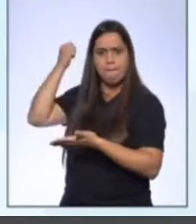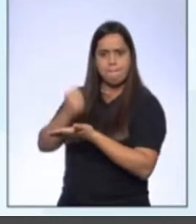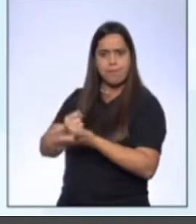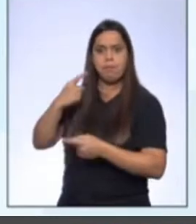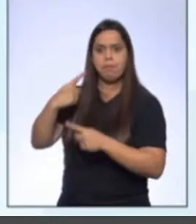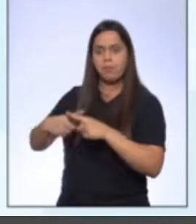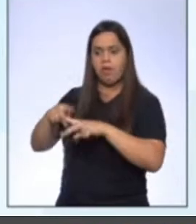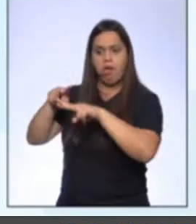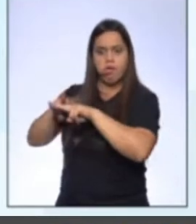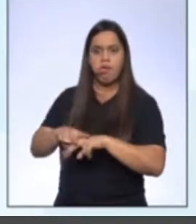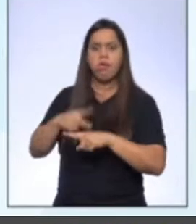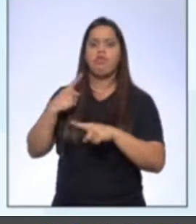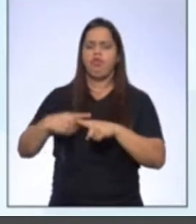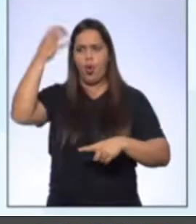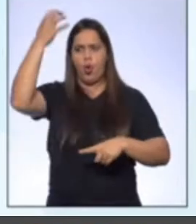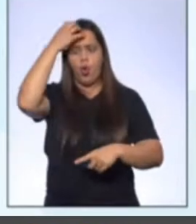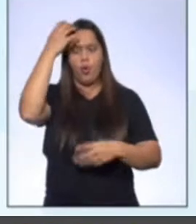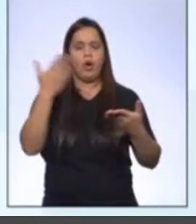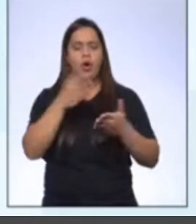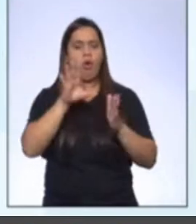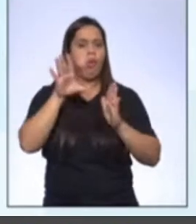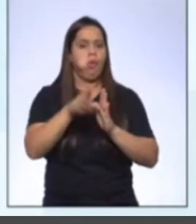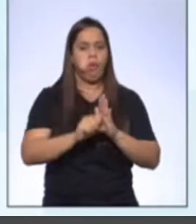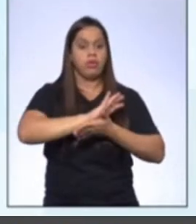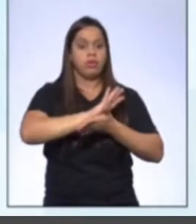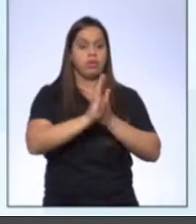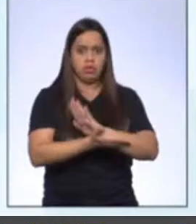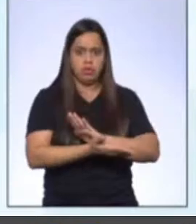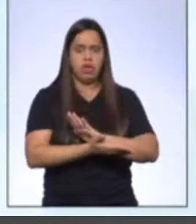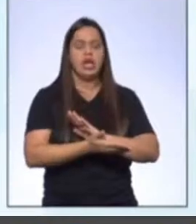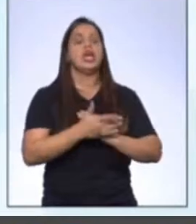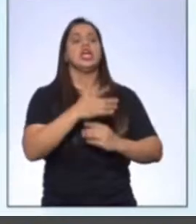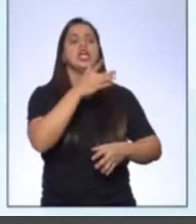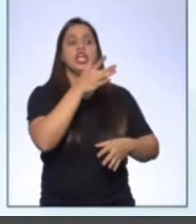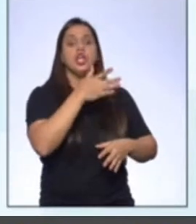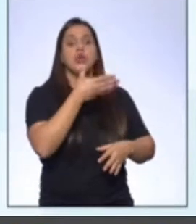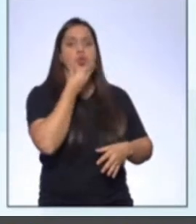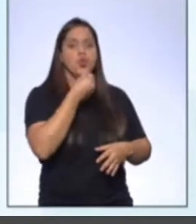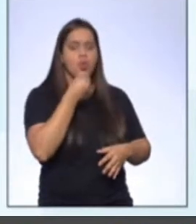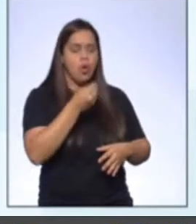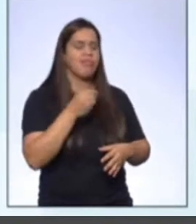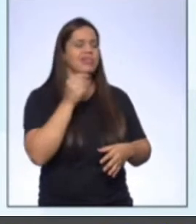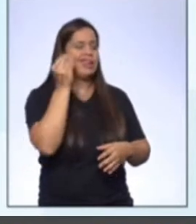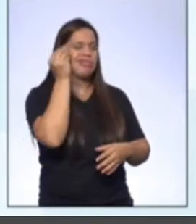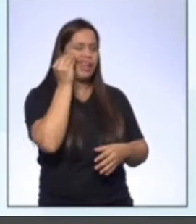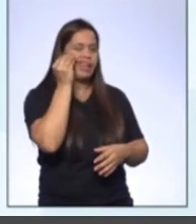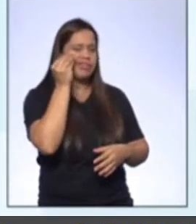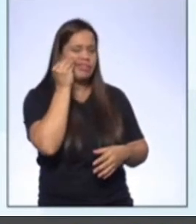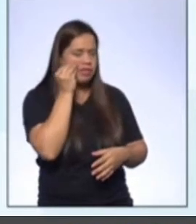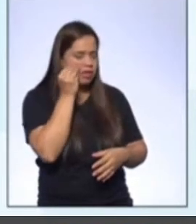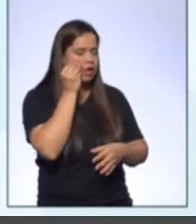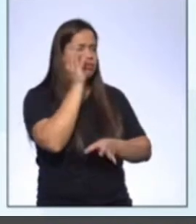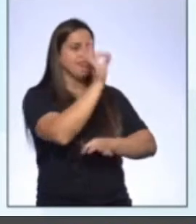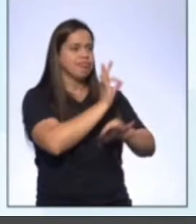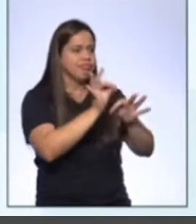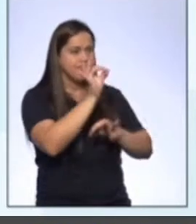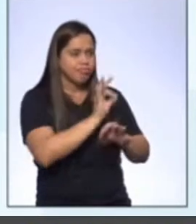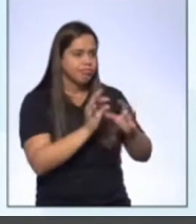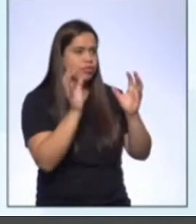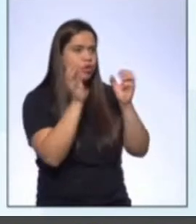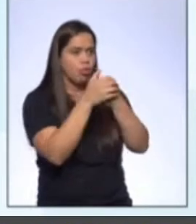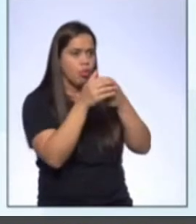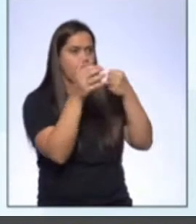danos. O caso foi levado à justiça pelo apicultor irritado depois de um ano de tentar em vão proteger suas